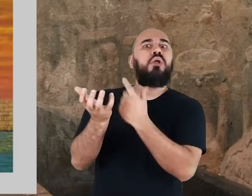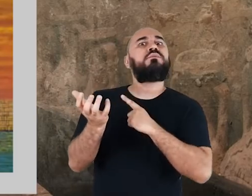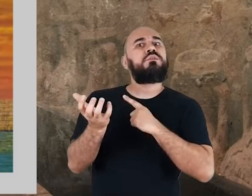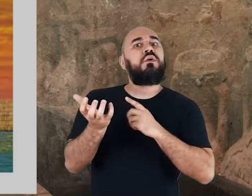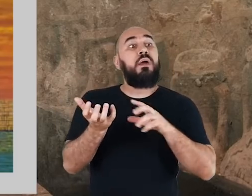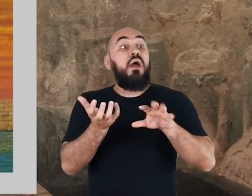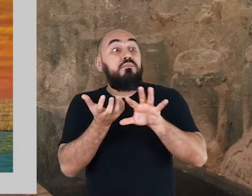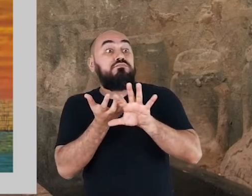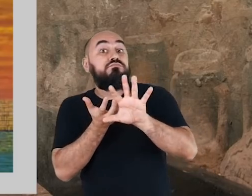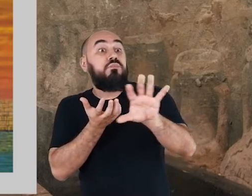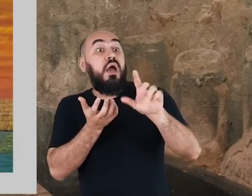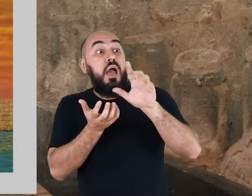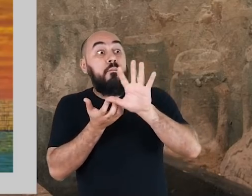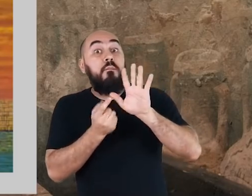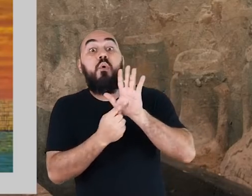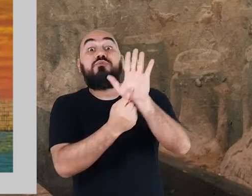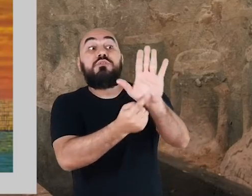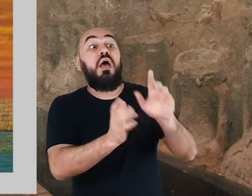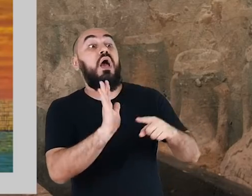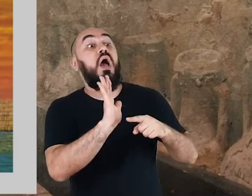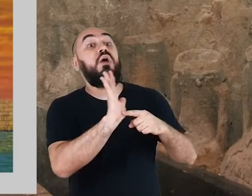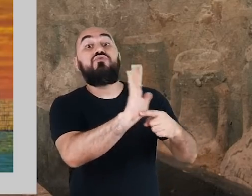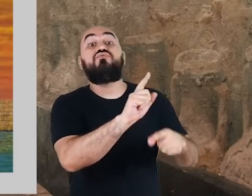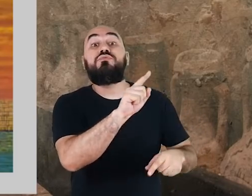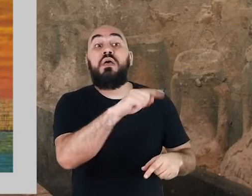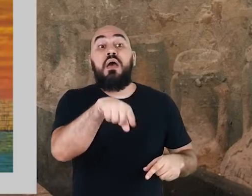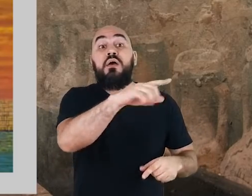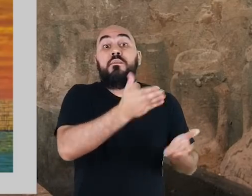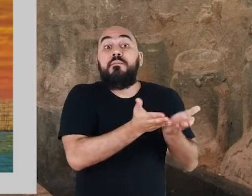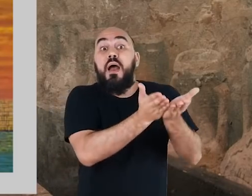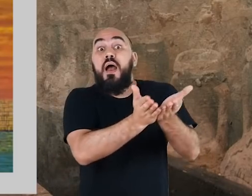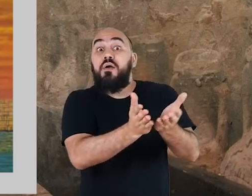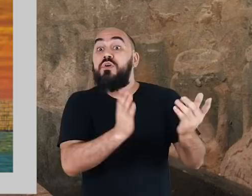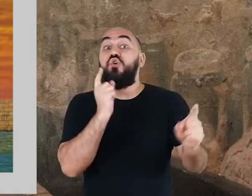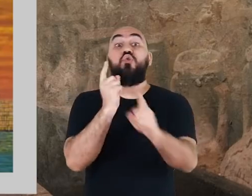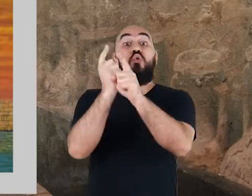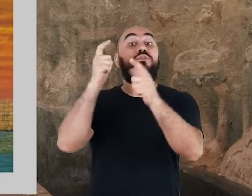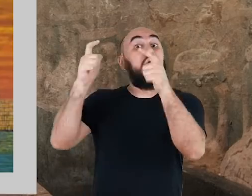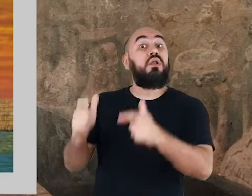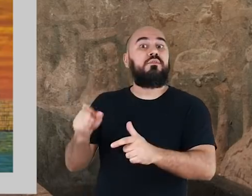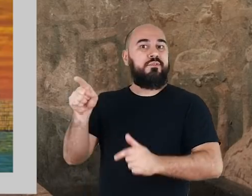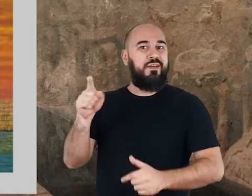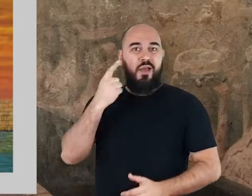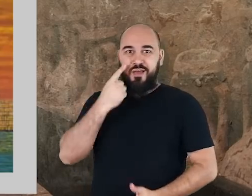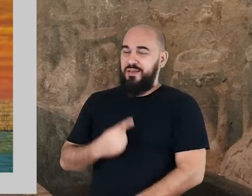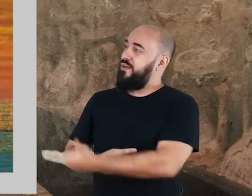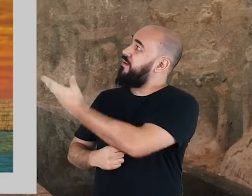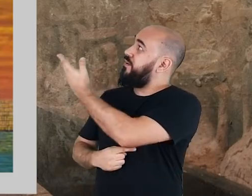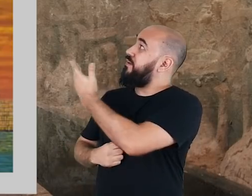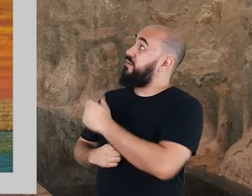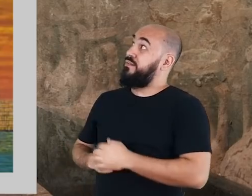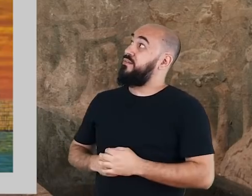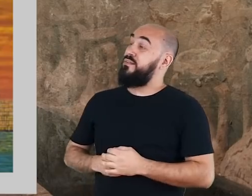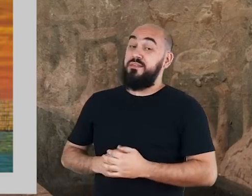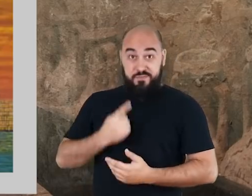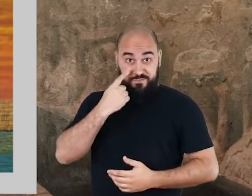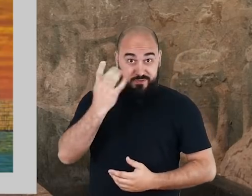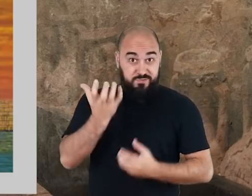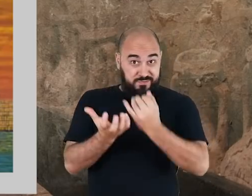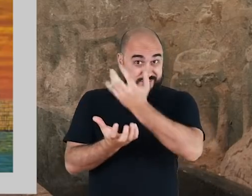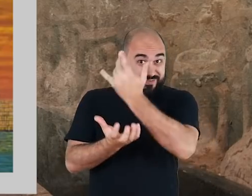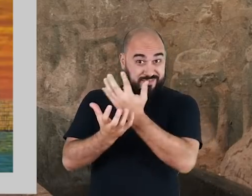porto, uma vez que ela tinha também a função de ser um farol. Você vê que no topo dela tem uma chama. Esta, é claro, é